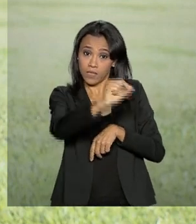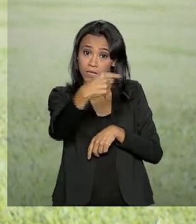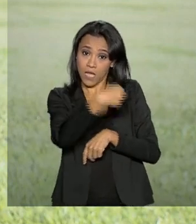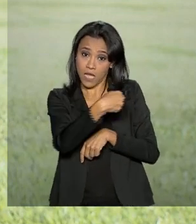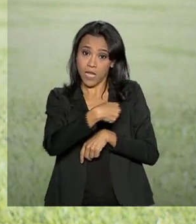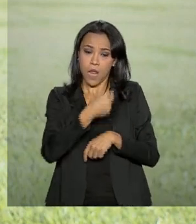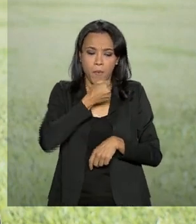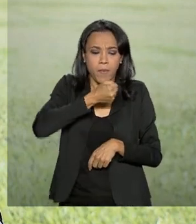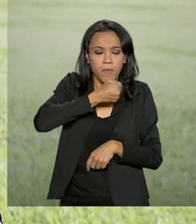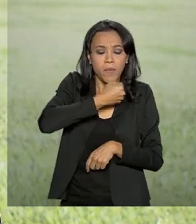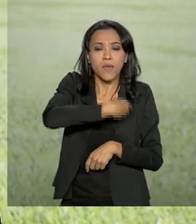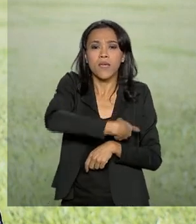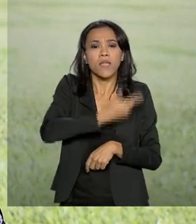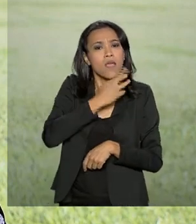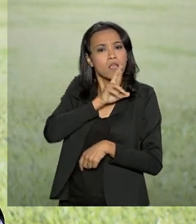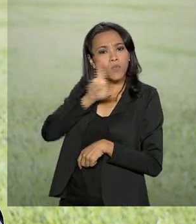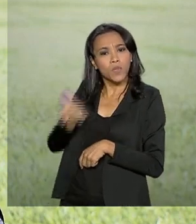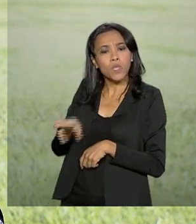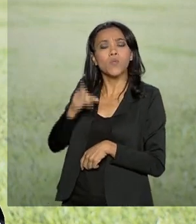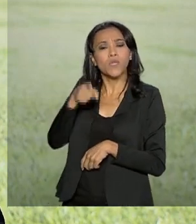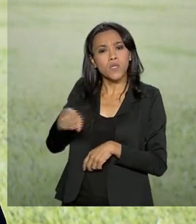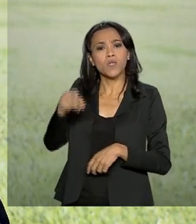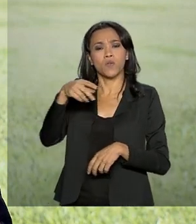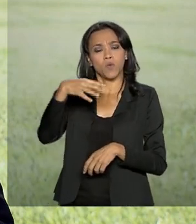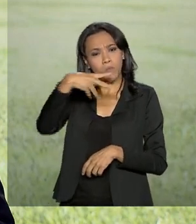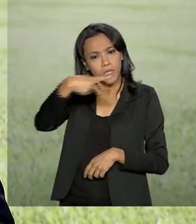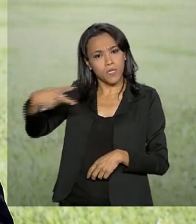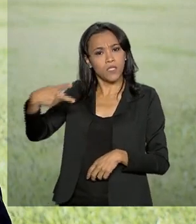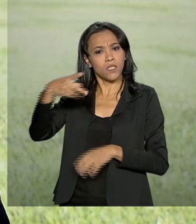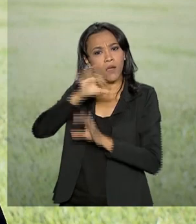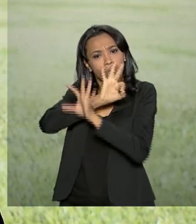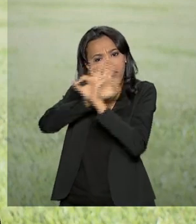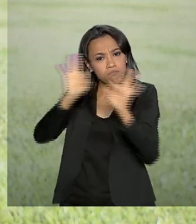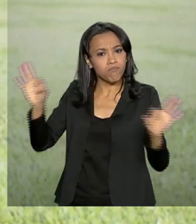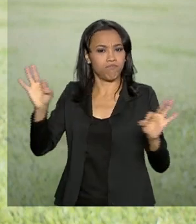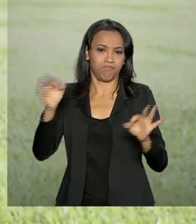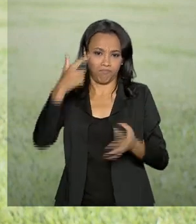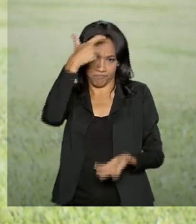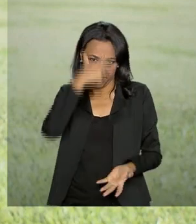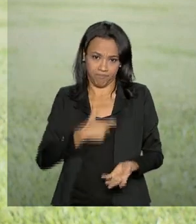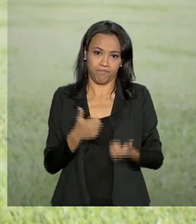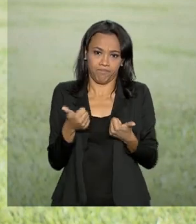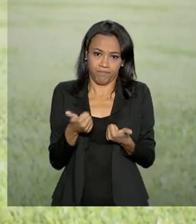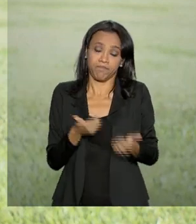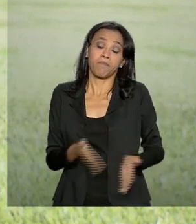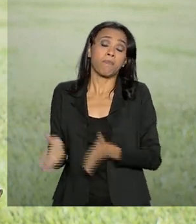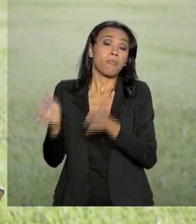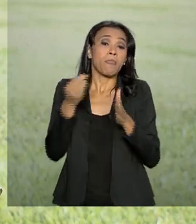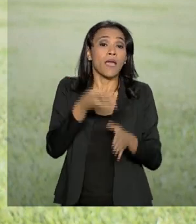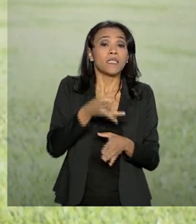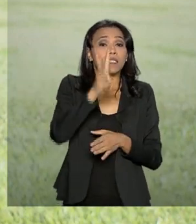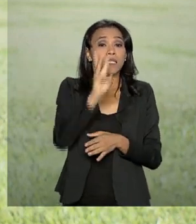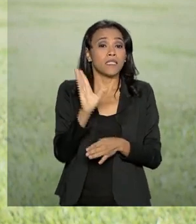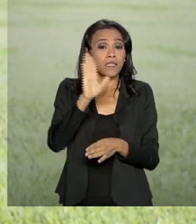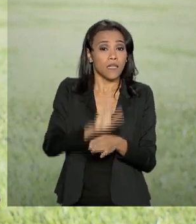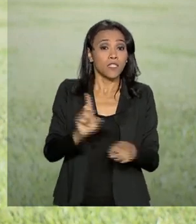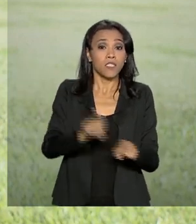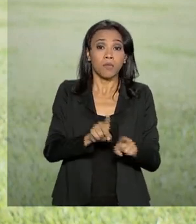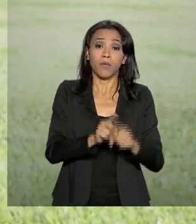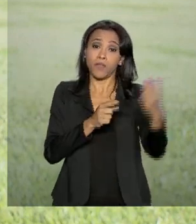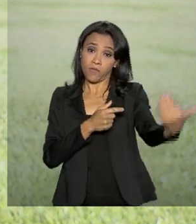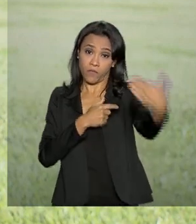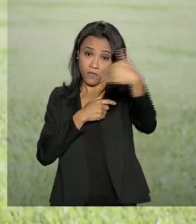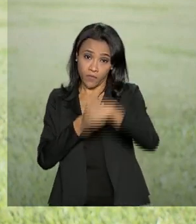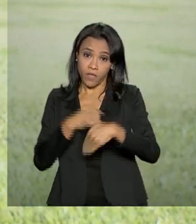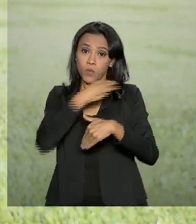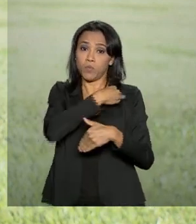Augusto Heleno disse que o presidente está ótimo. Bom, no período da tarde, às 3 horas, o presidente Jair Bolsonaro vai receber o ministro-chefe da Casa